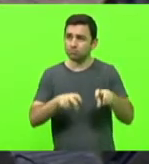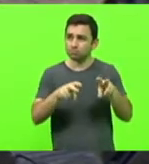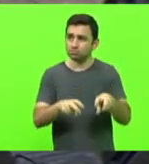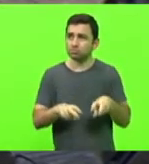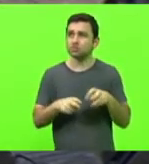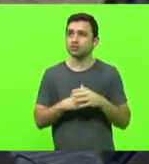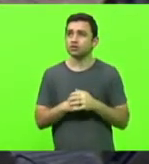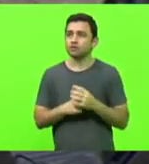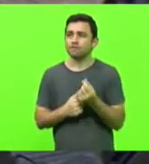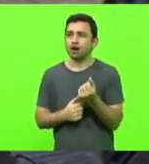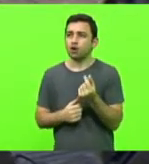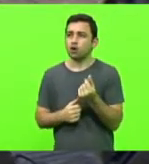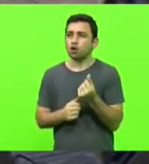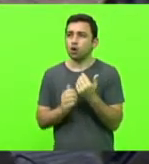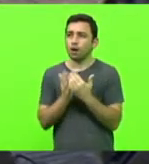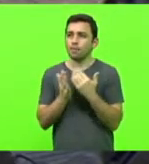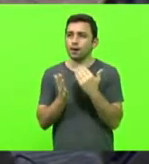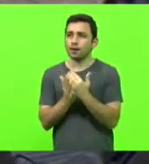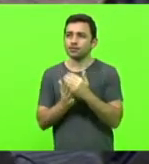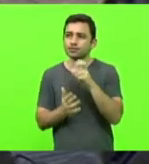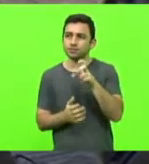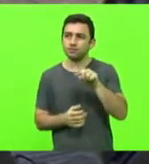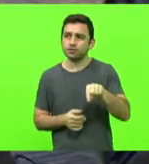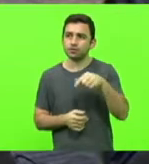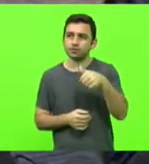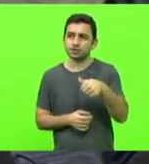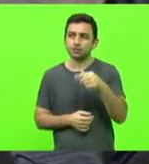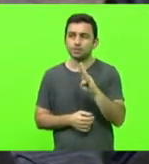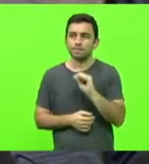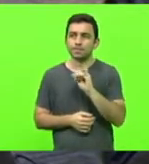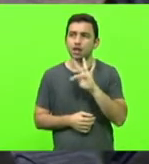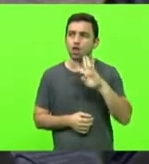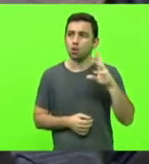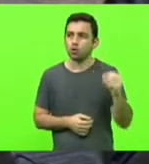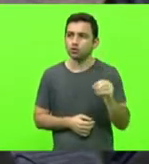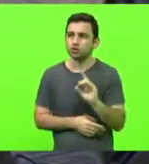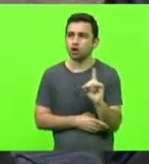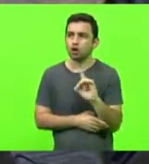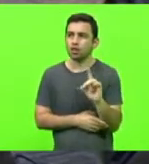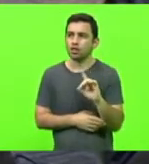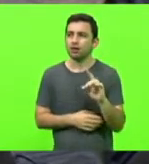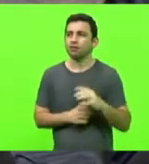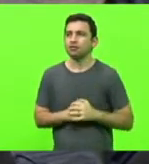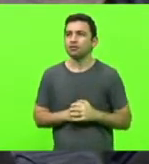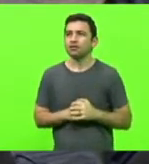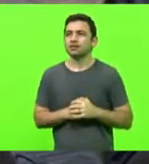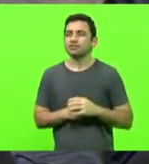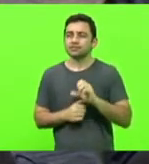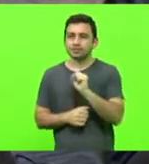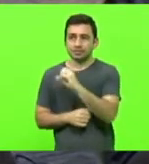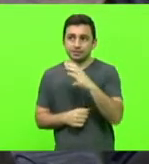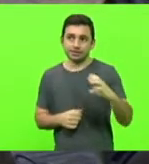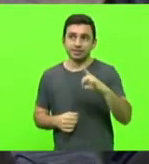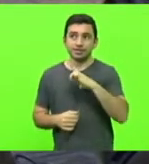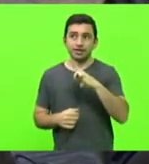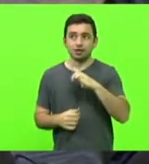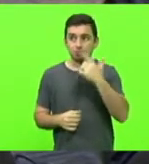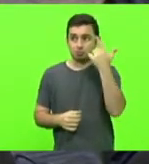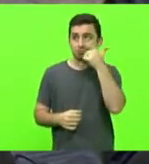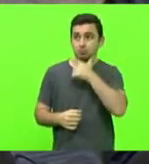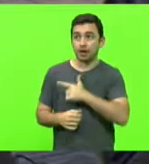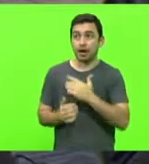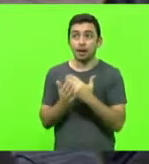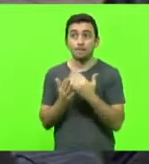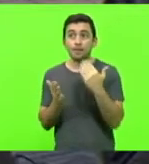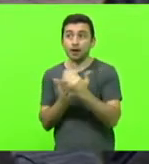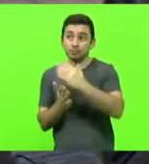Um faturamento que ultrapassa 5,7 bilhões de dólares. Santa Catarina coleciona os títulos de maior produtor